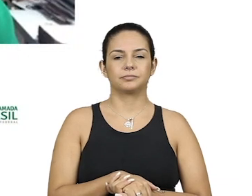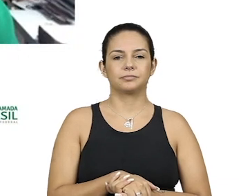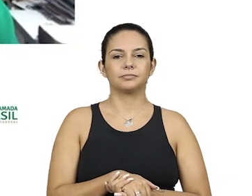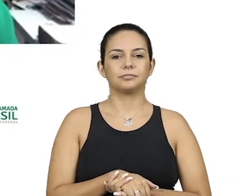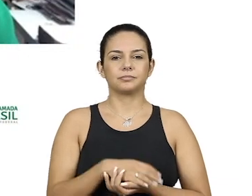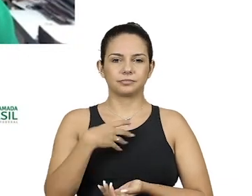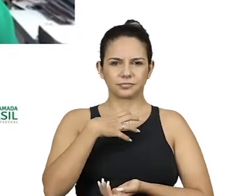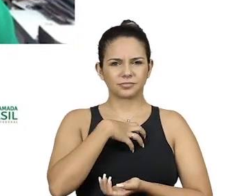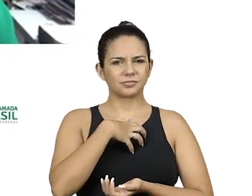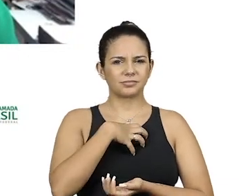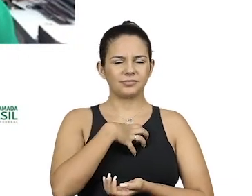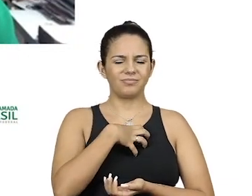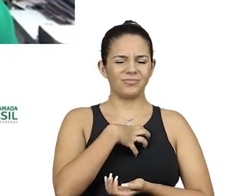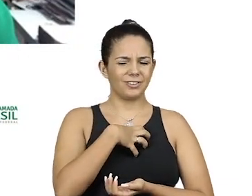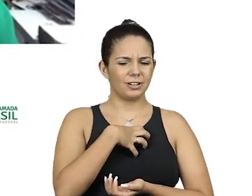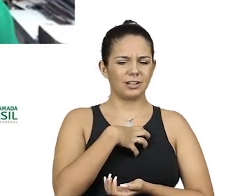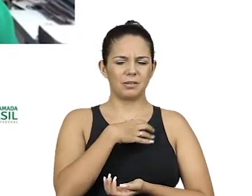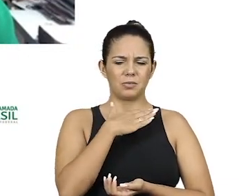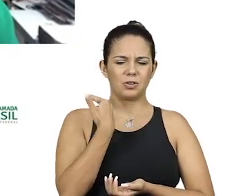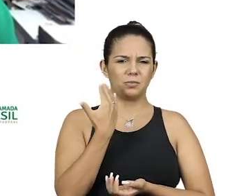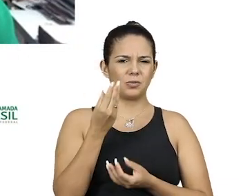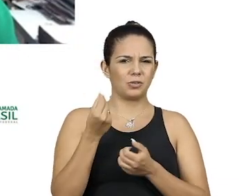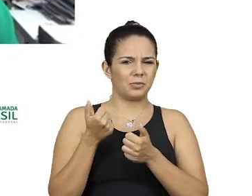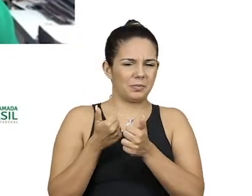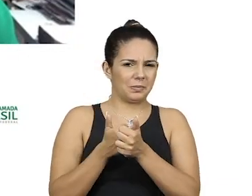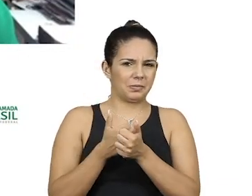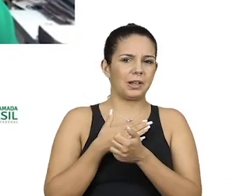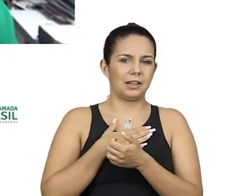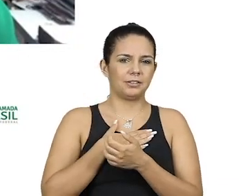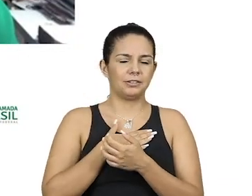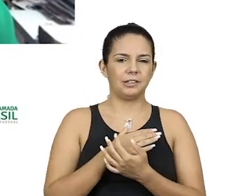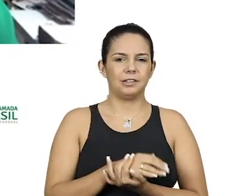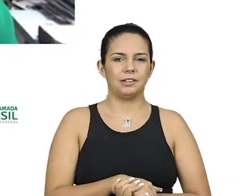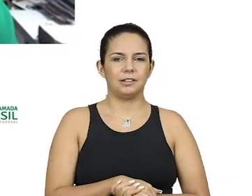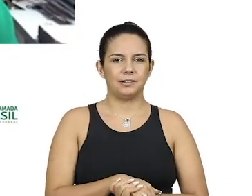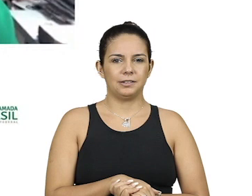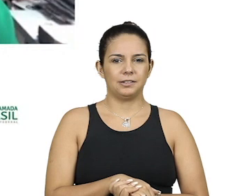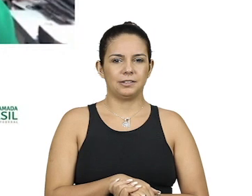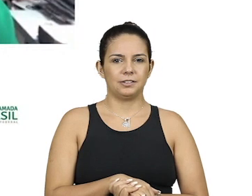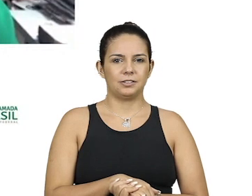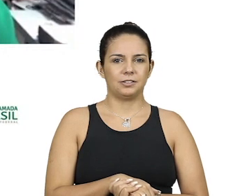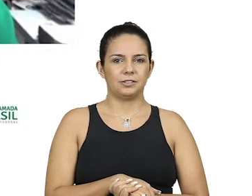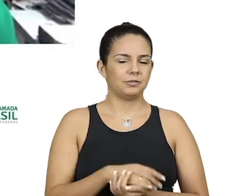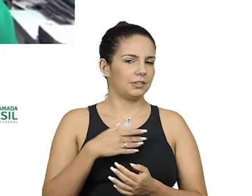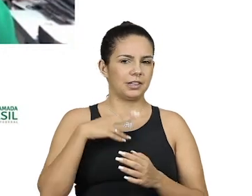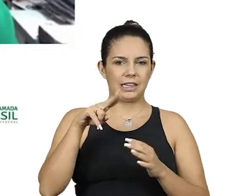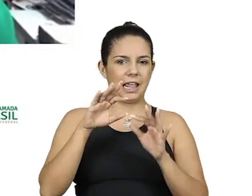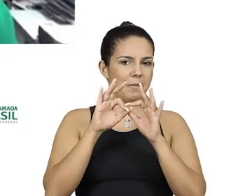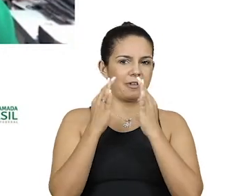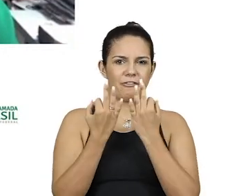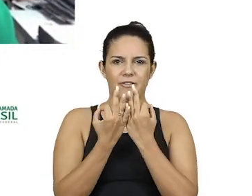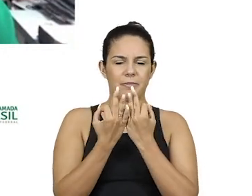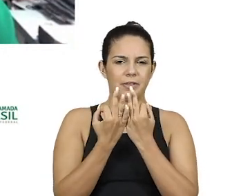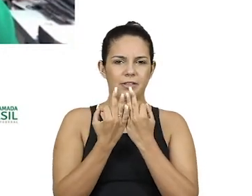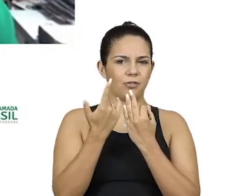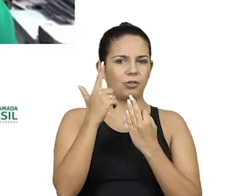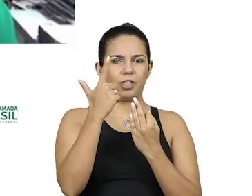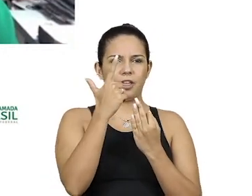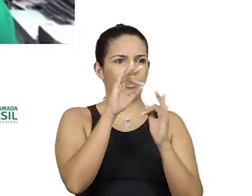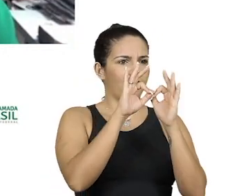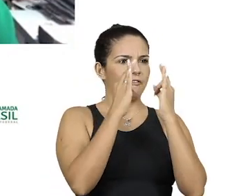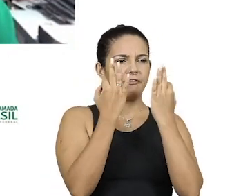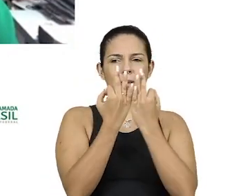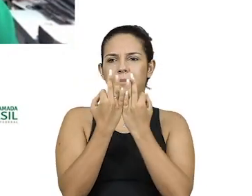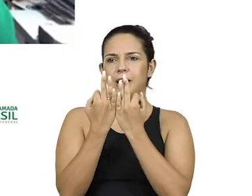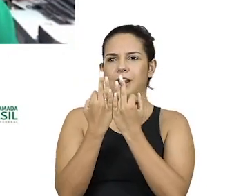Eu sinto a morte muito próxima. Ninguém na minha família, não tem